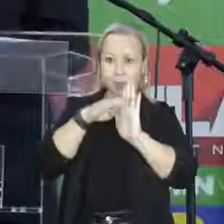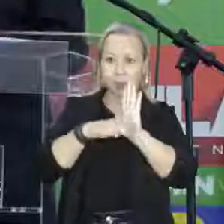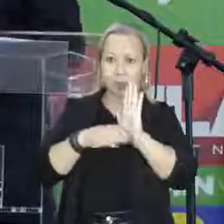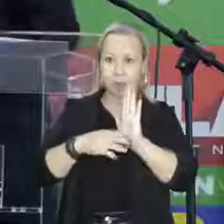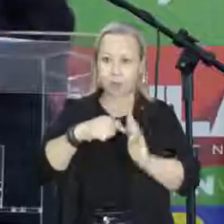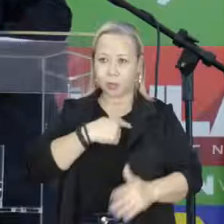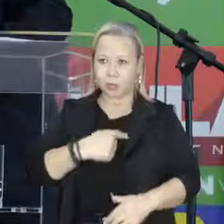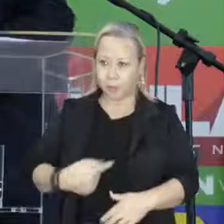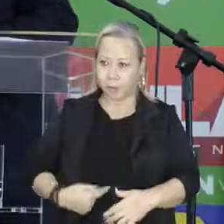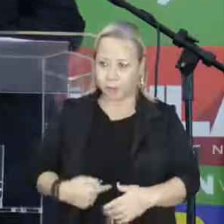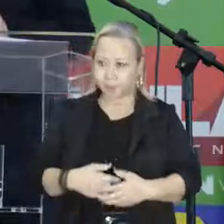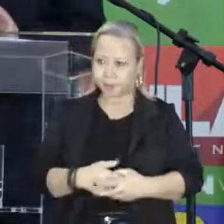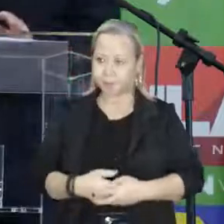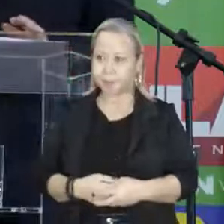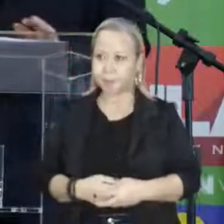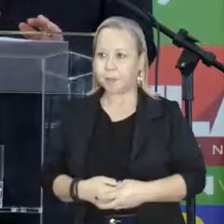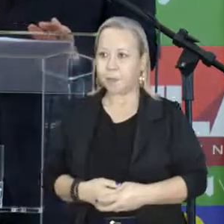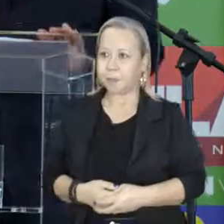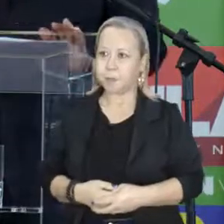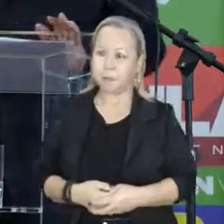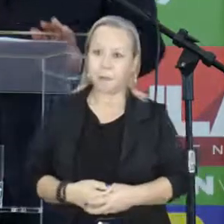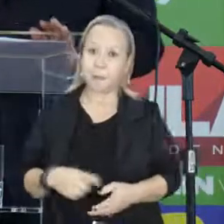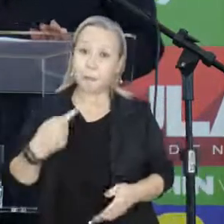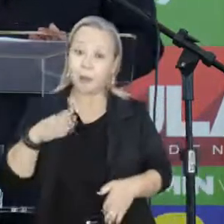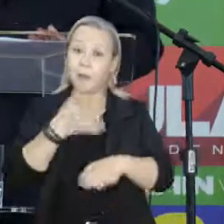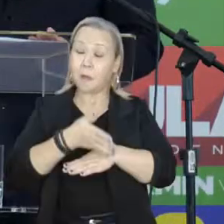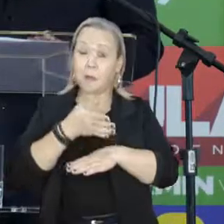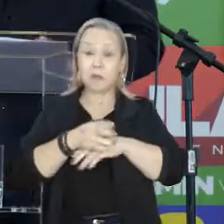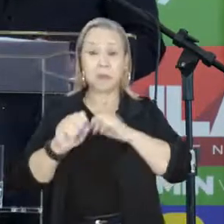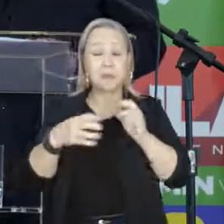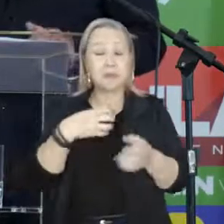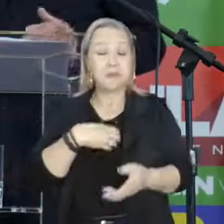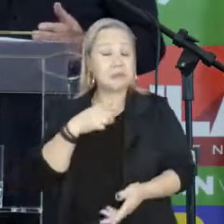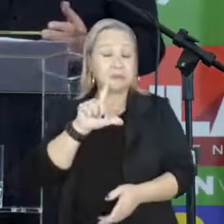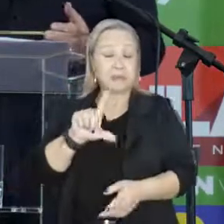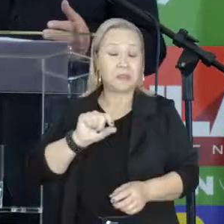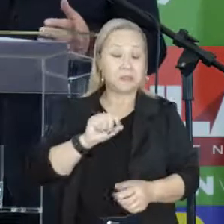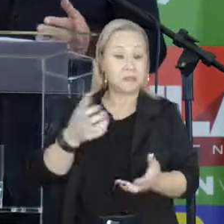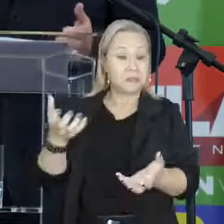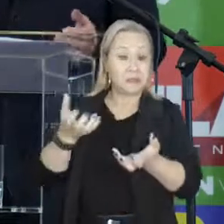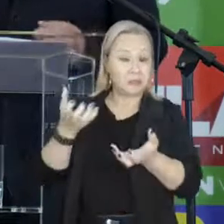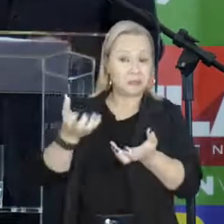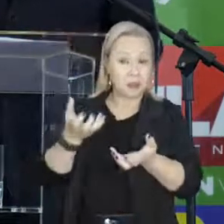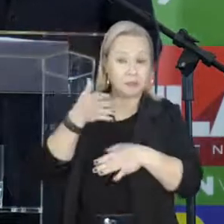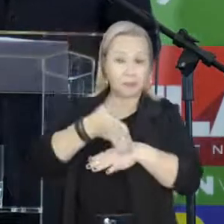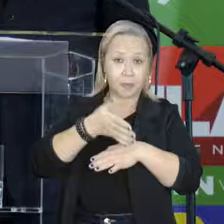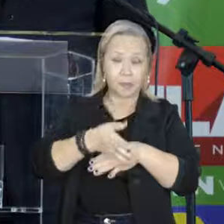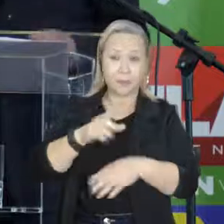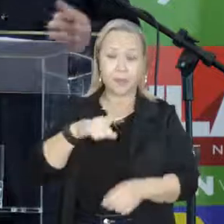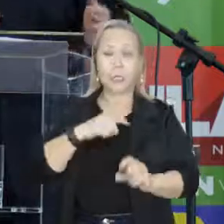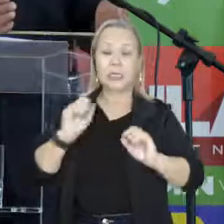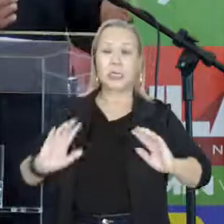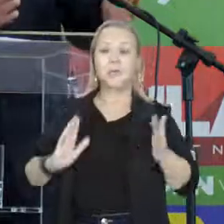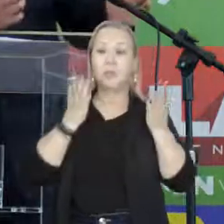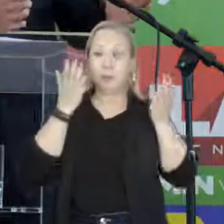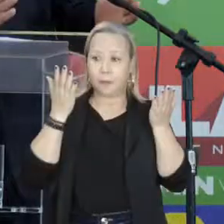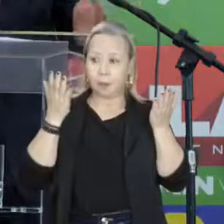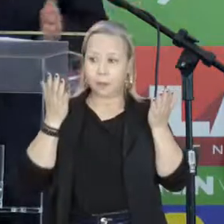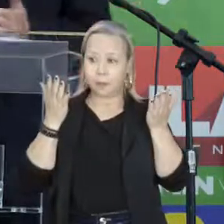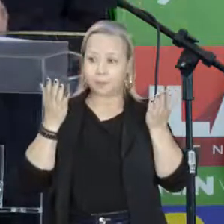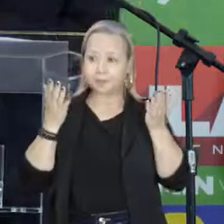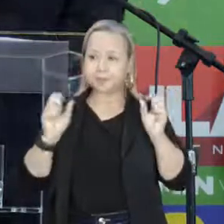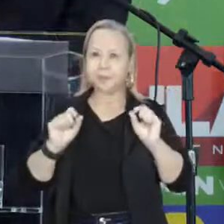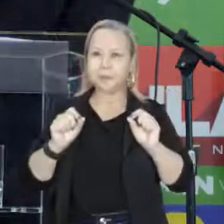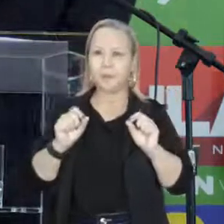Olha, ela vai participar do jeito que ela quiser participar. Nós temos uma campanha, primeiro, uma parte